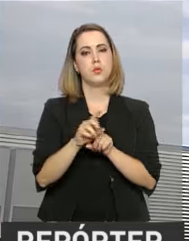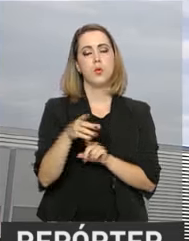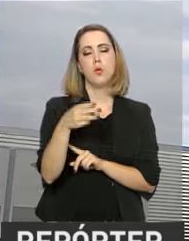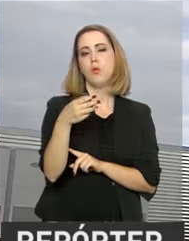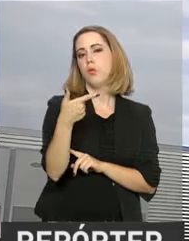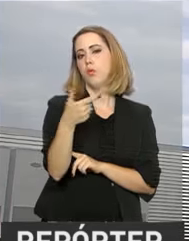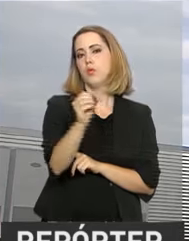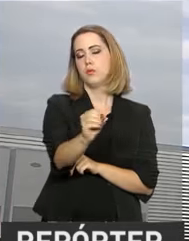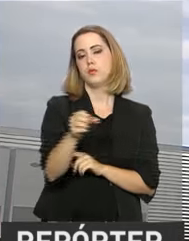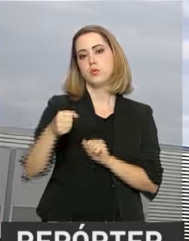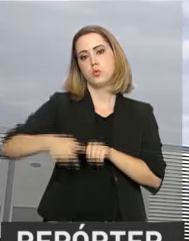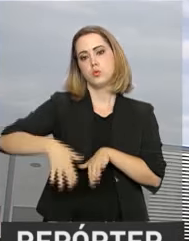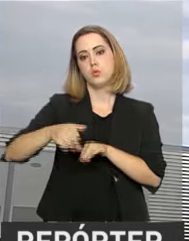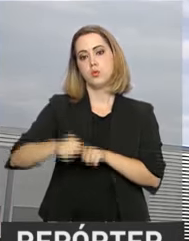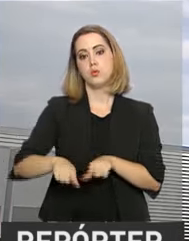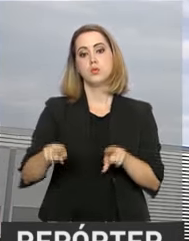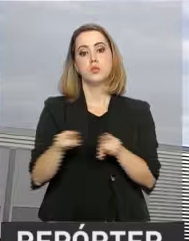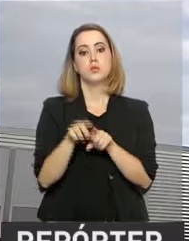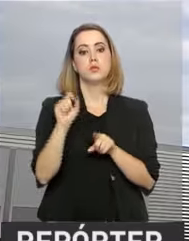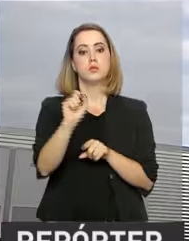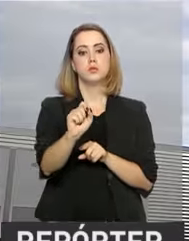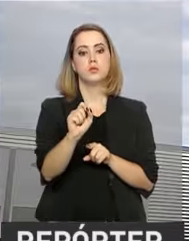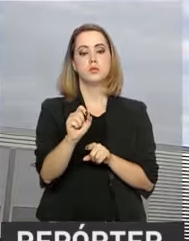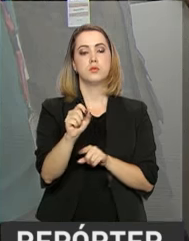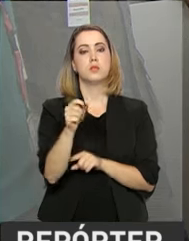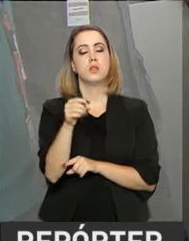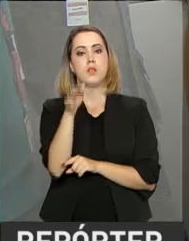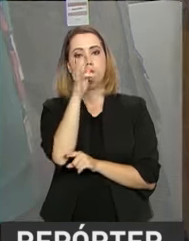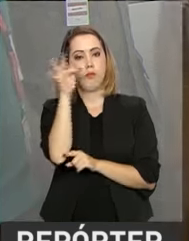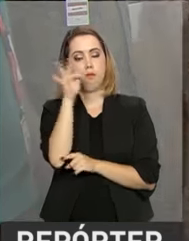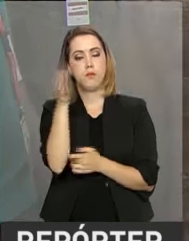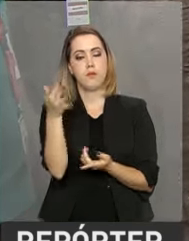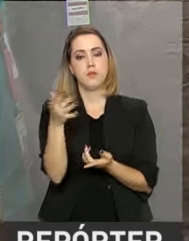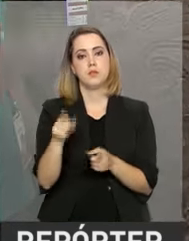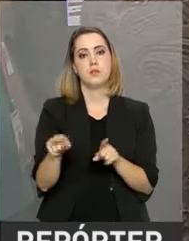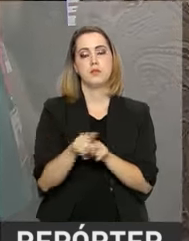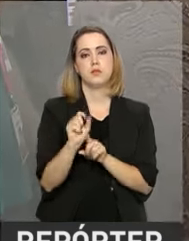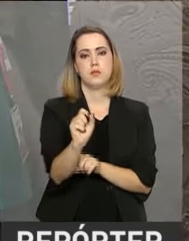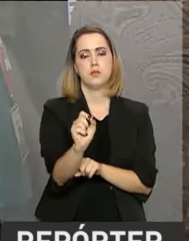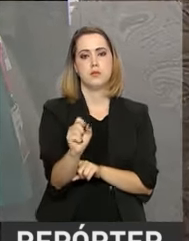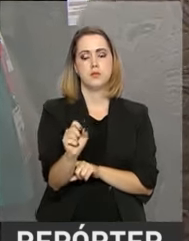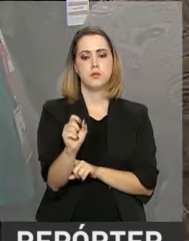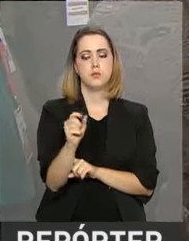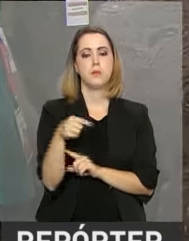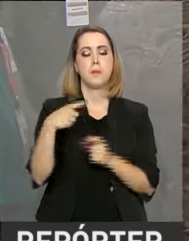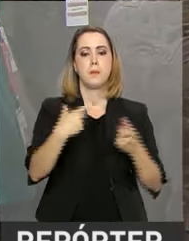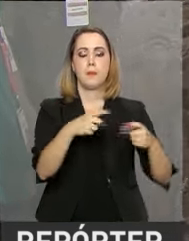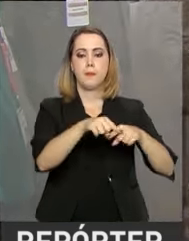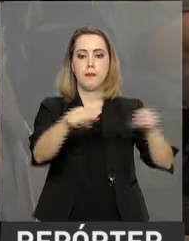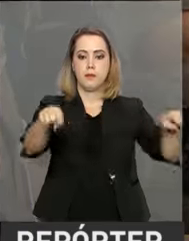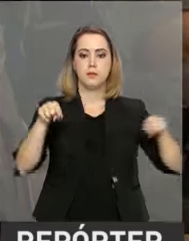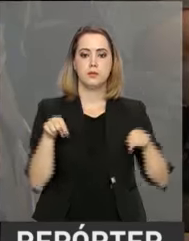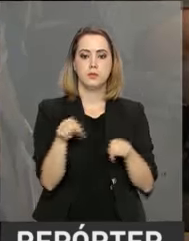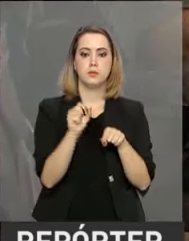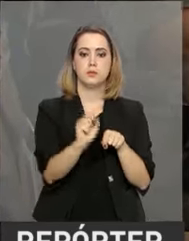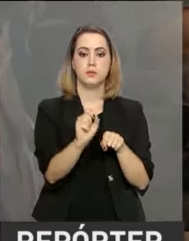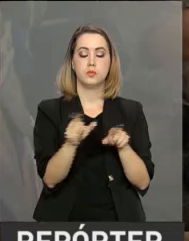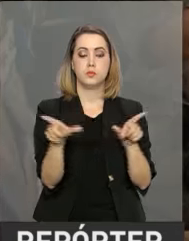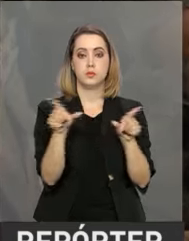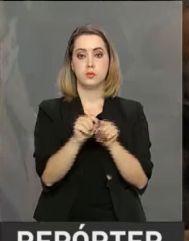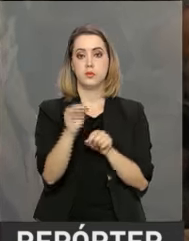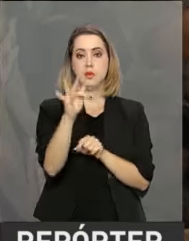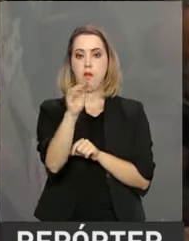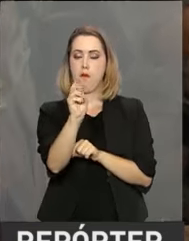do ano que vem na base de kohu na Guiana Francesa nesta sala no centro de controle e operações da FAB em